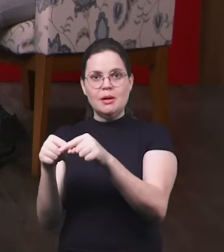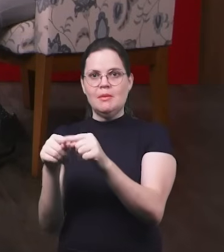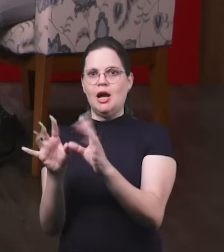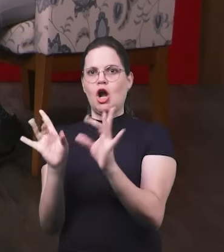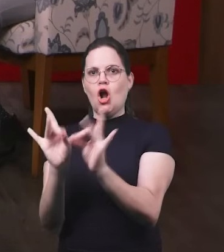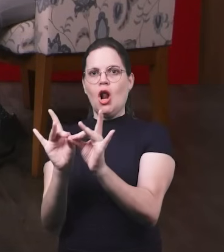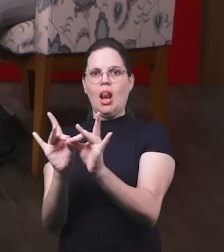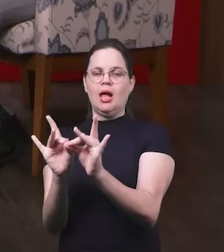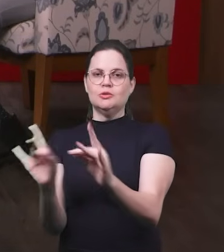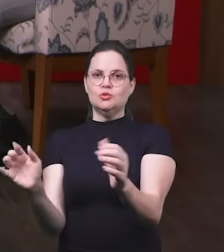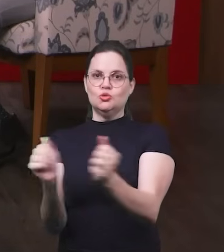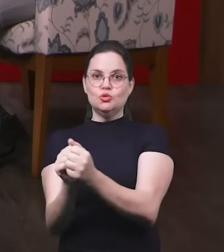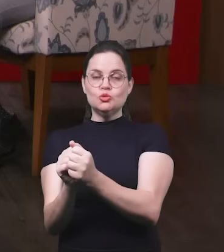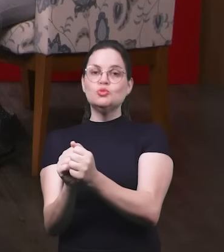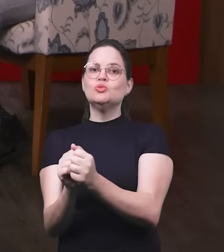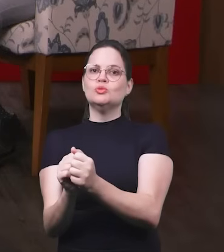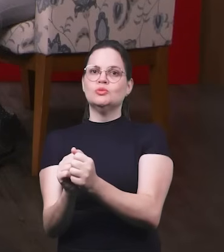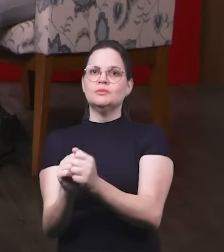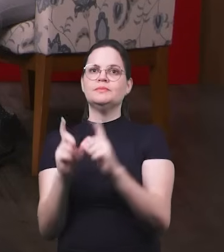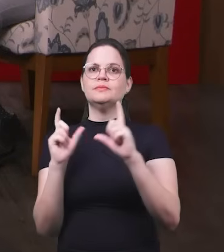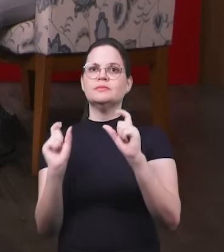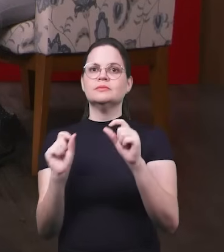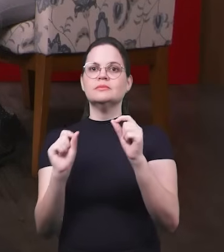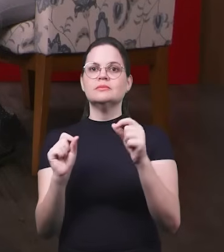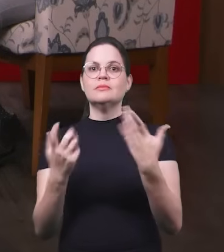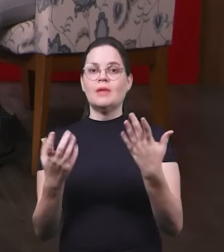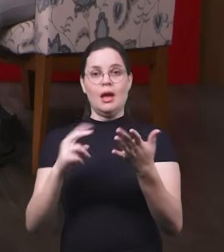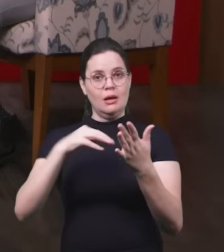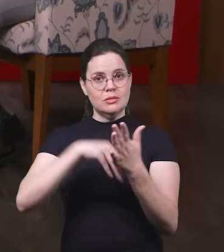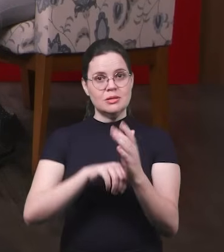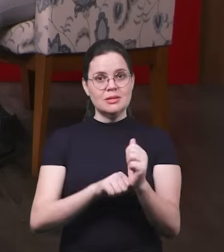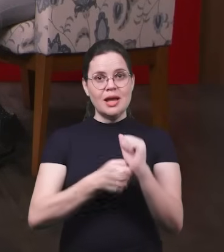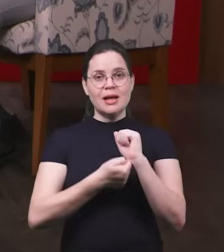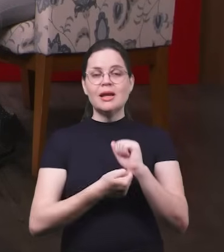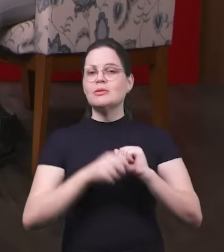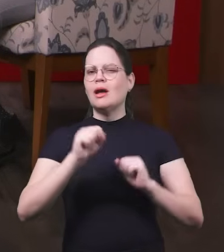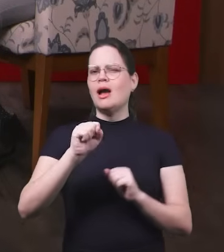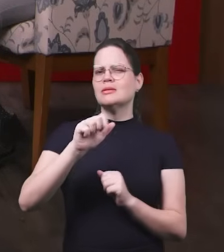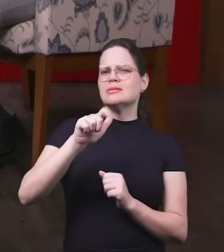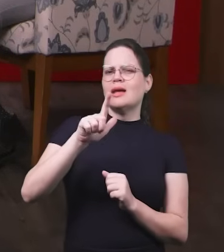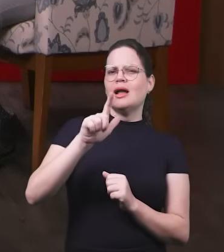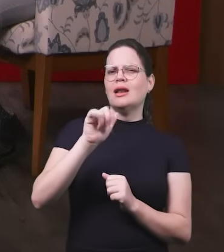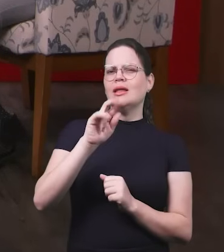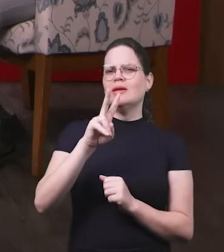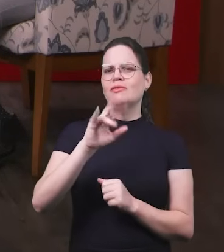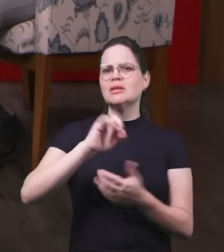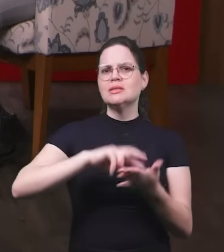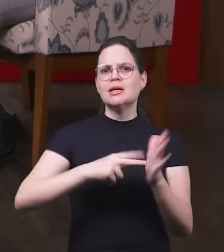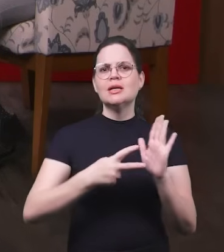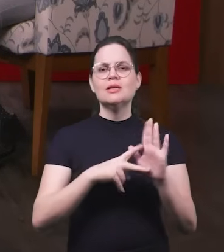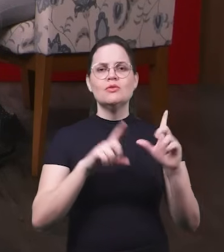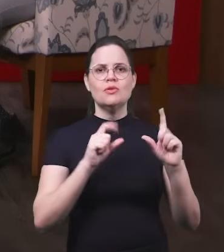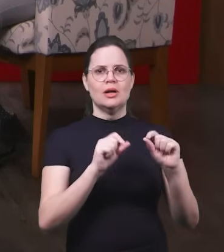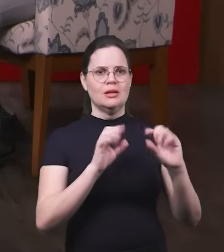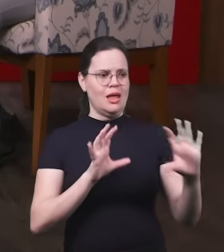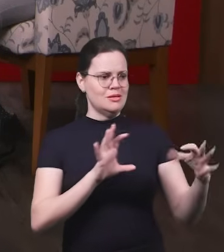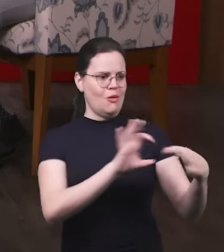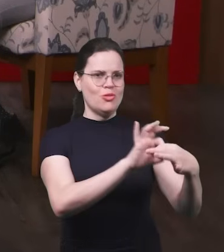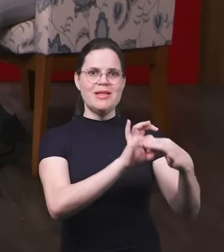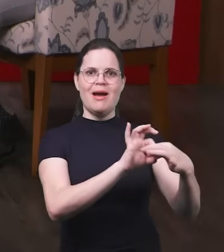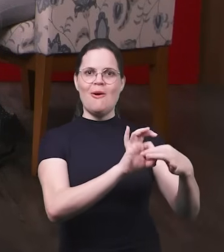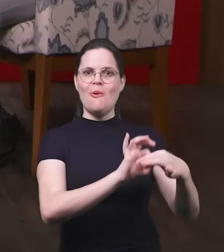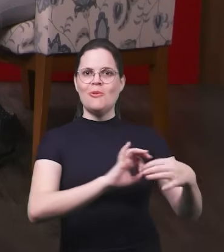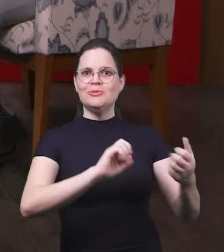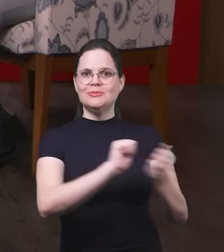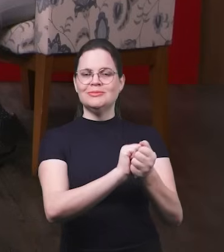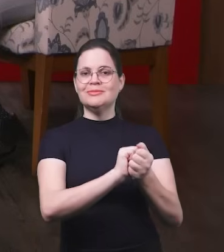ser um ninho de amor. É ter essa saliva, essa graça, essa enzima que